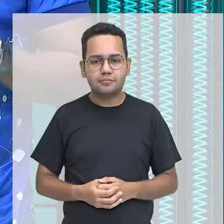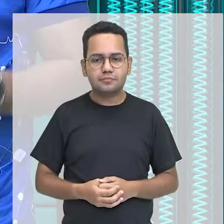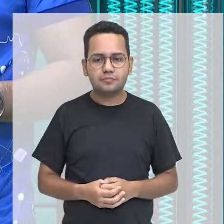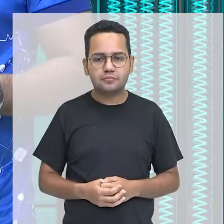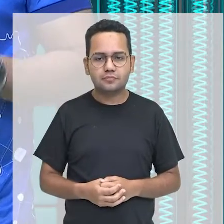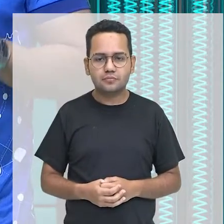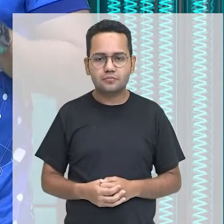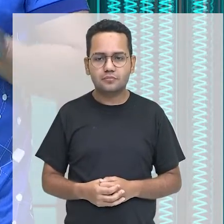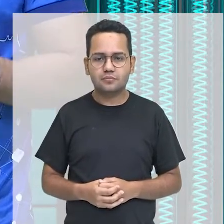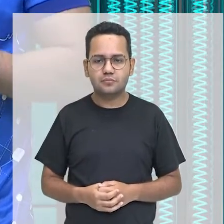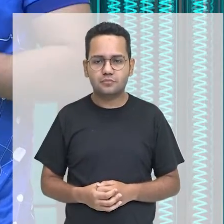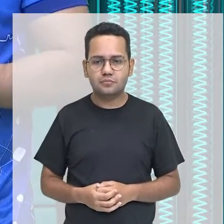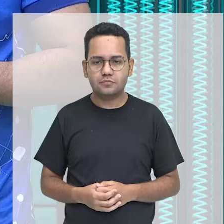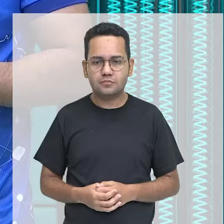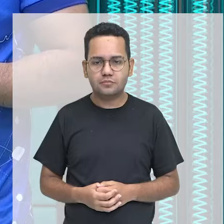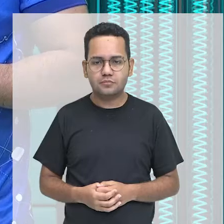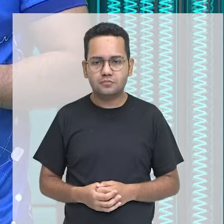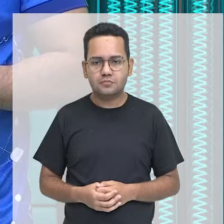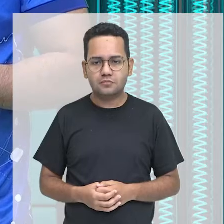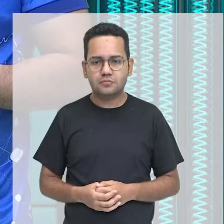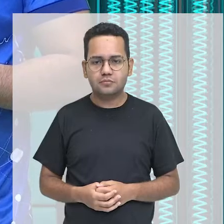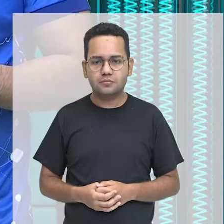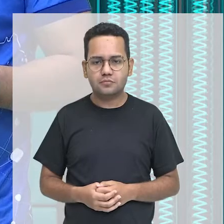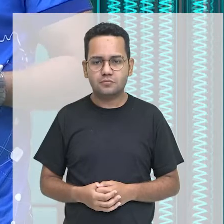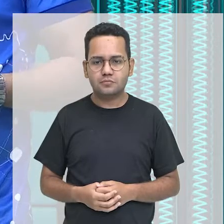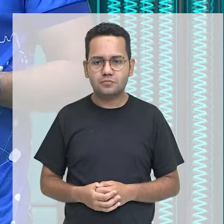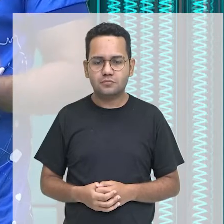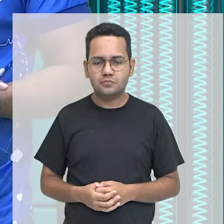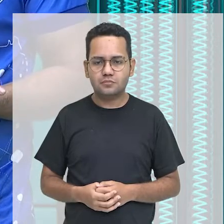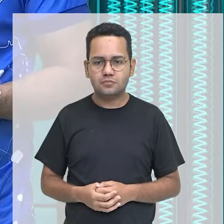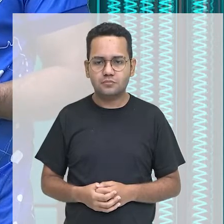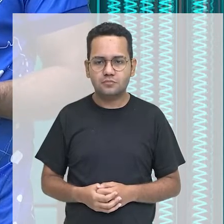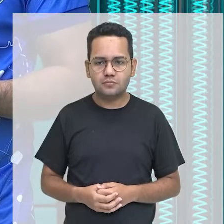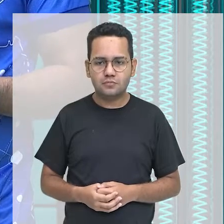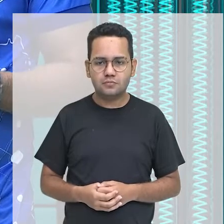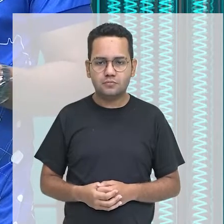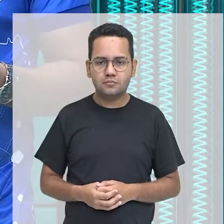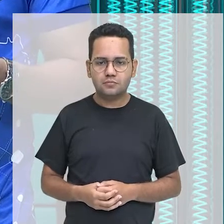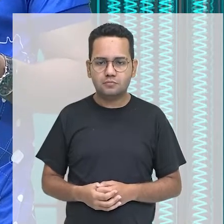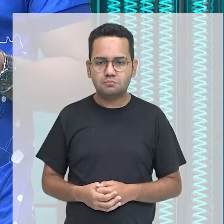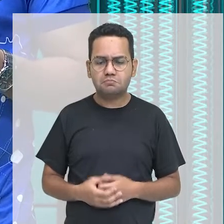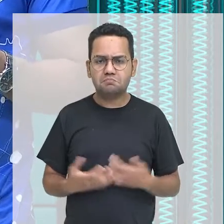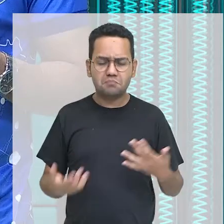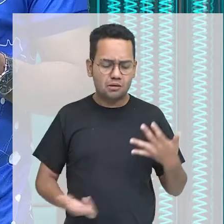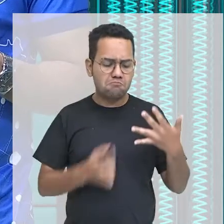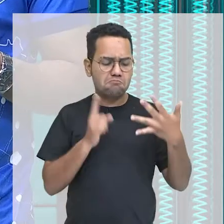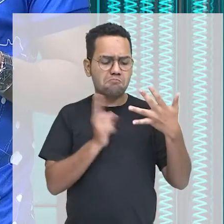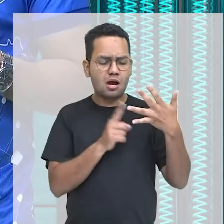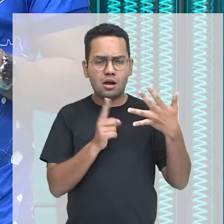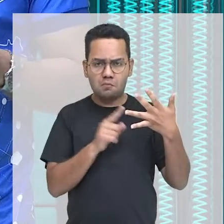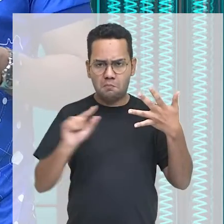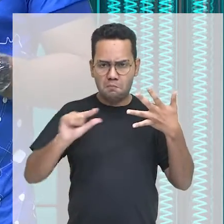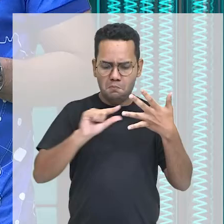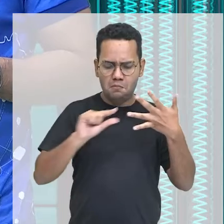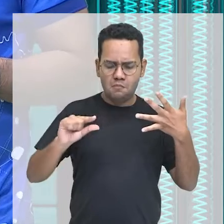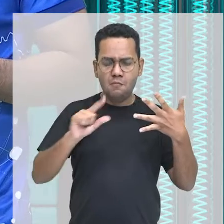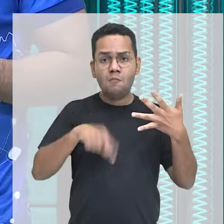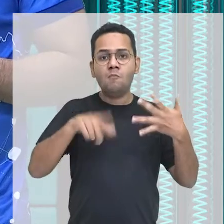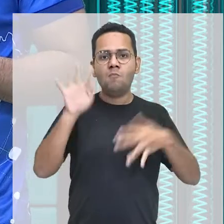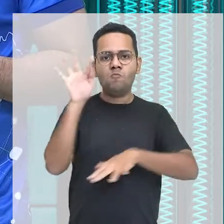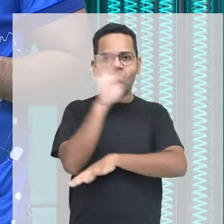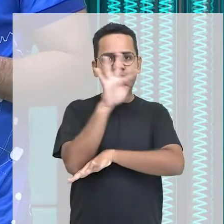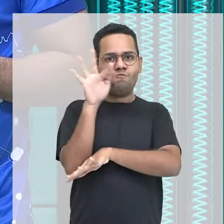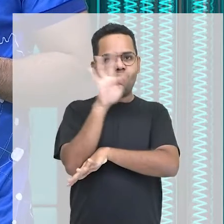verbos modais e que têm basicamente a mesma tradução. Nós utilizamos o may uma forma mais